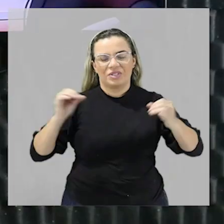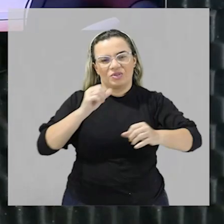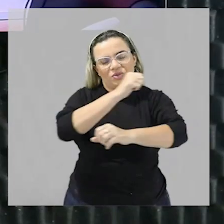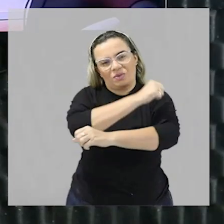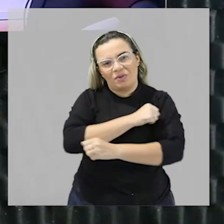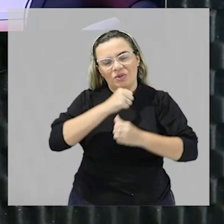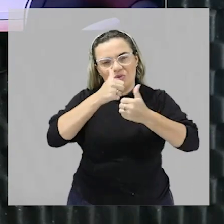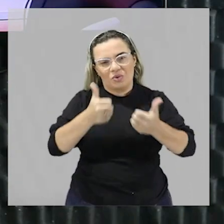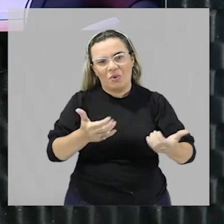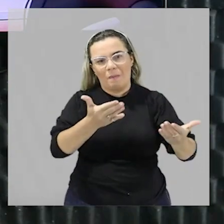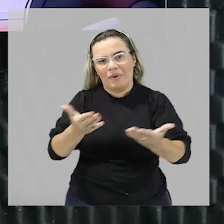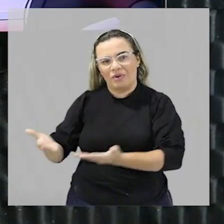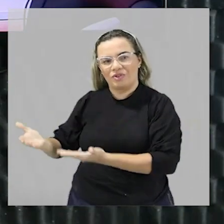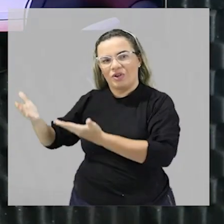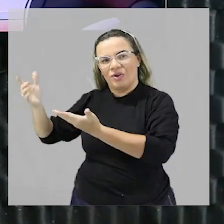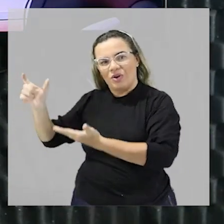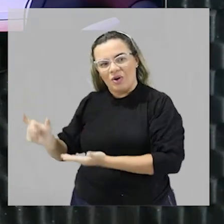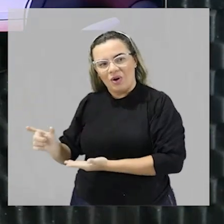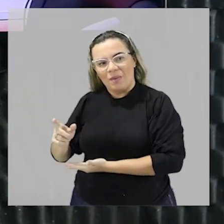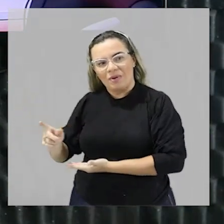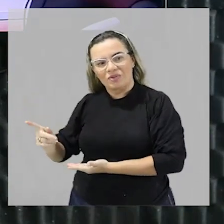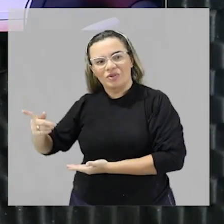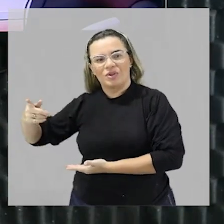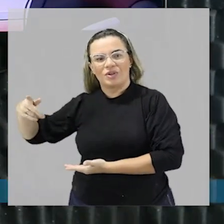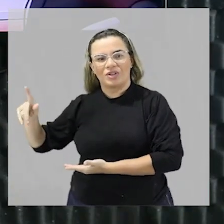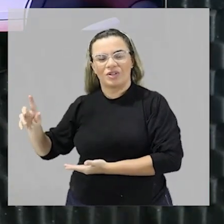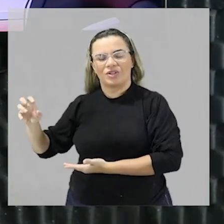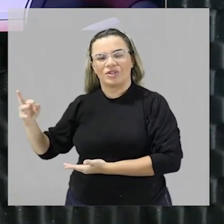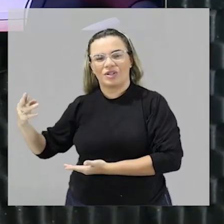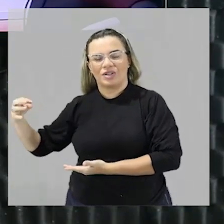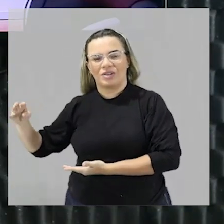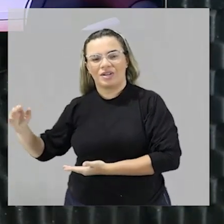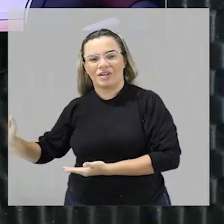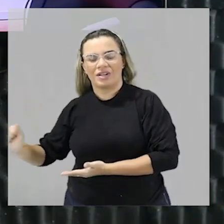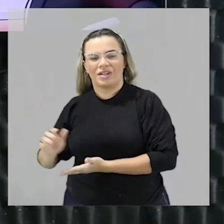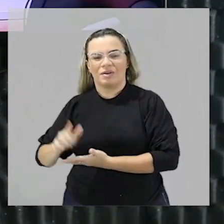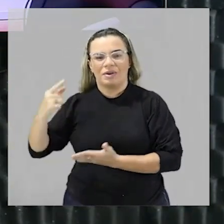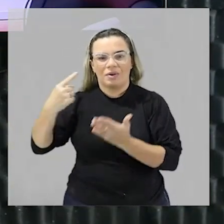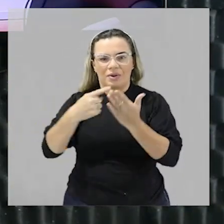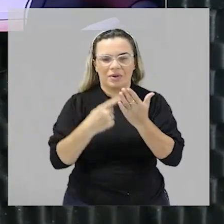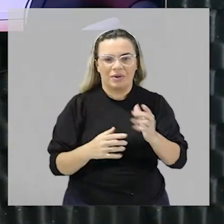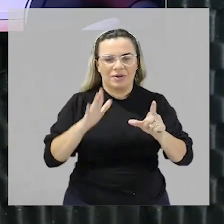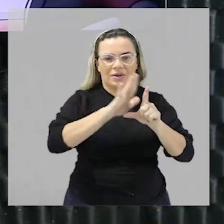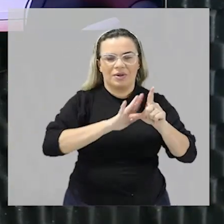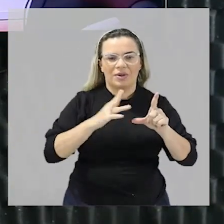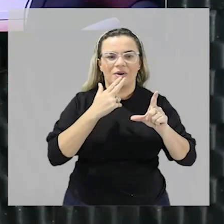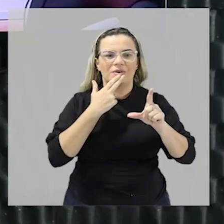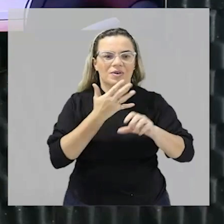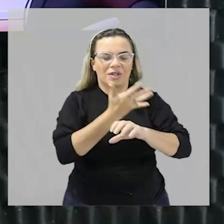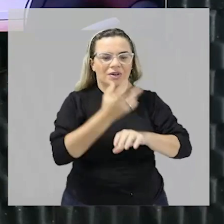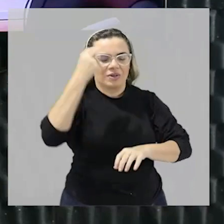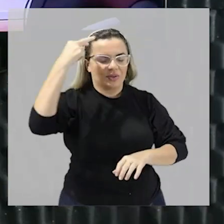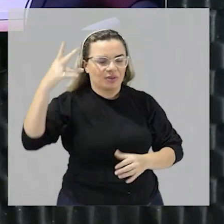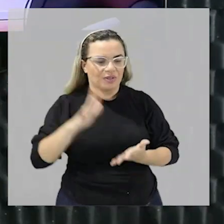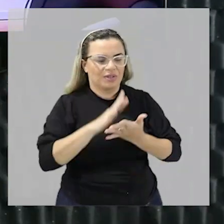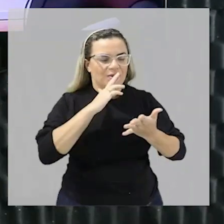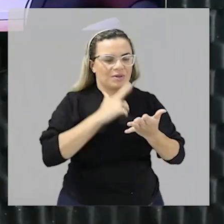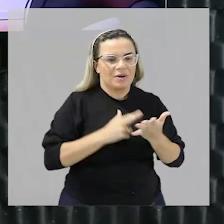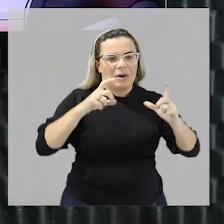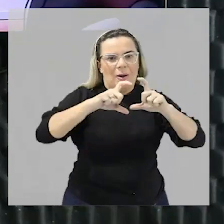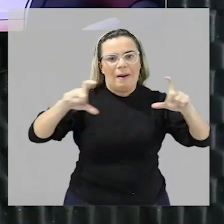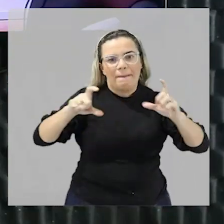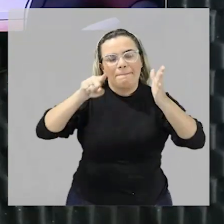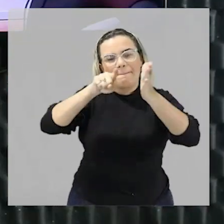Olá pessoal, tudo bem? Professor Paulo Gereba de História, no projeto da plataforma Gonçalves Dias, na resolução de